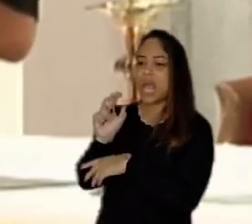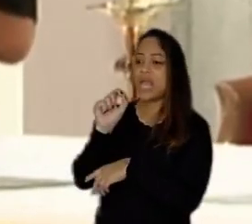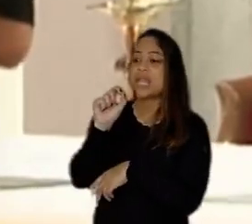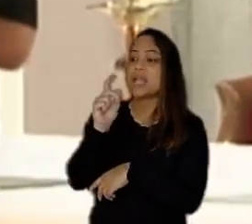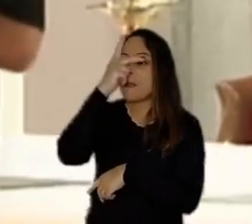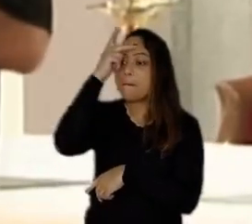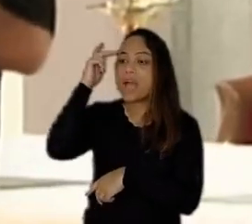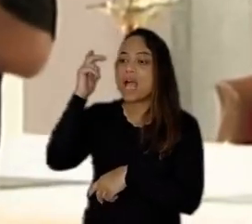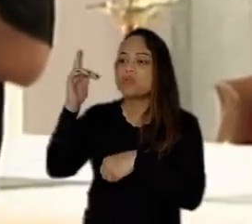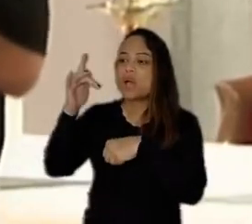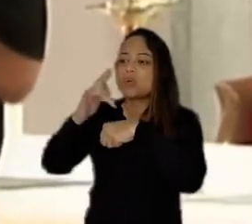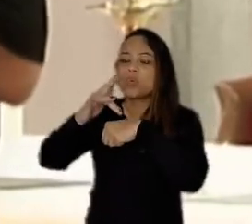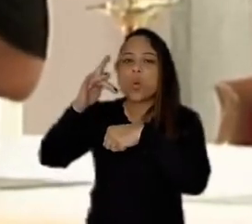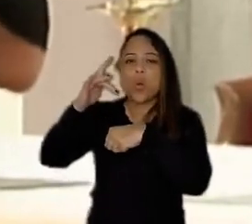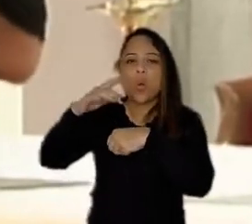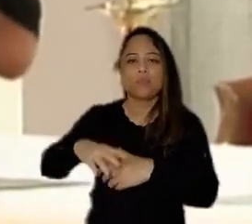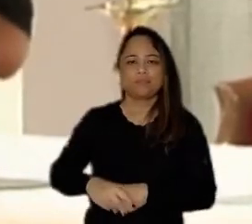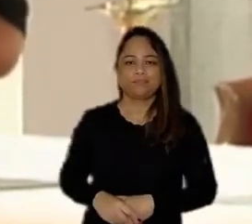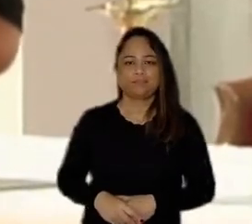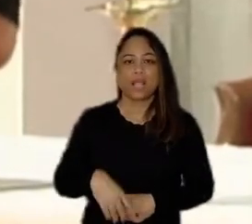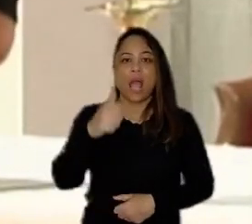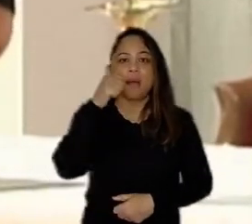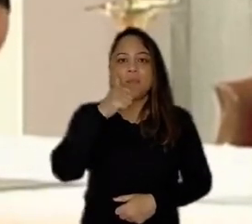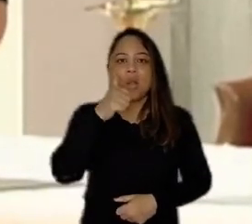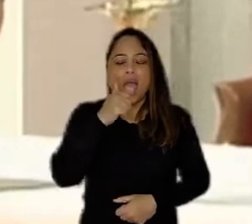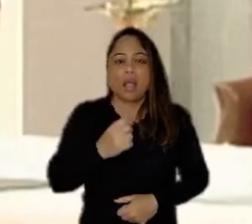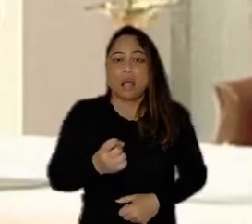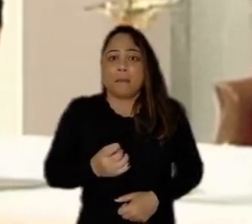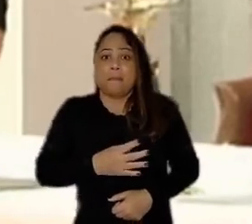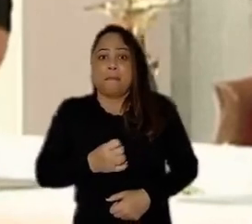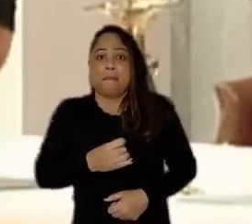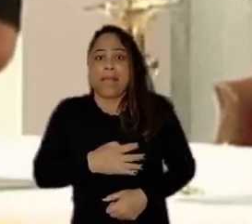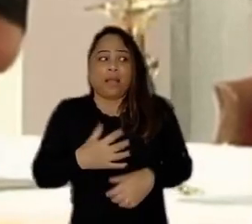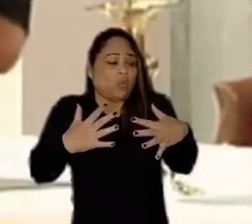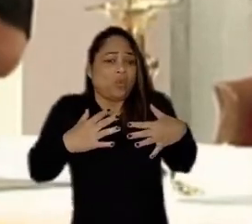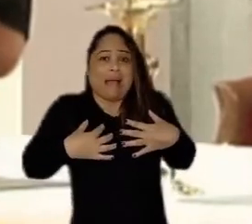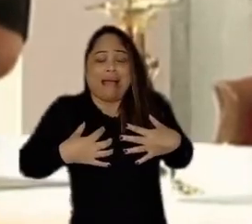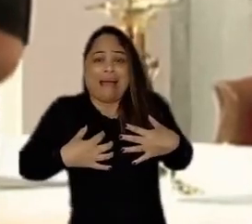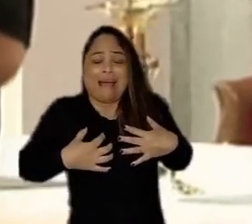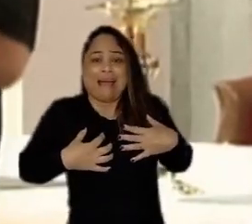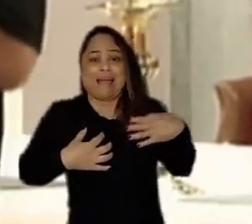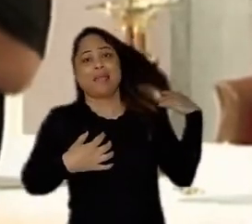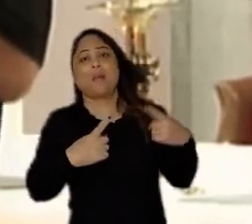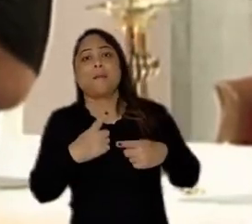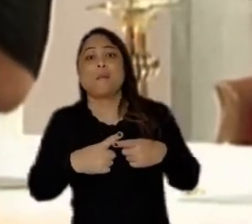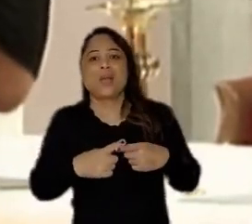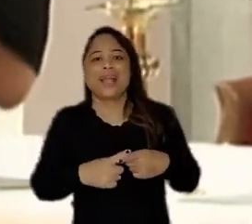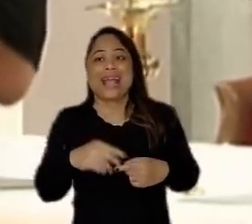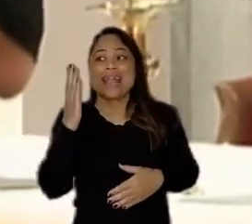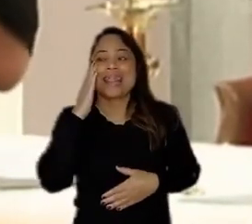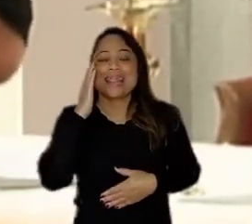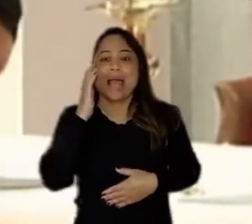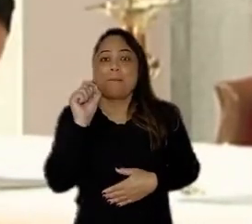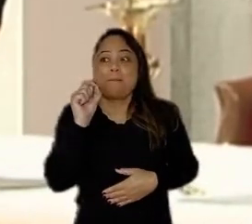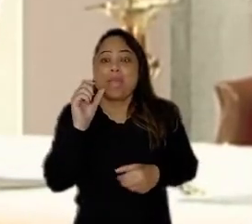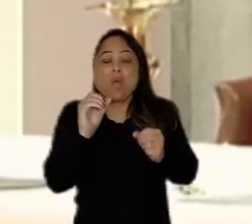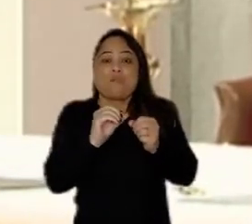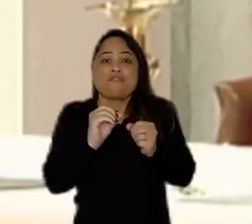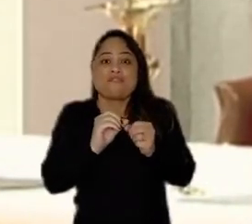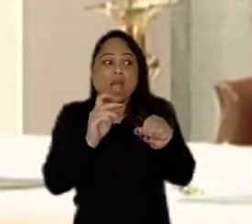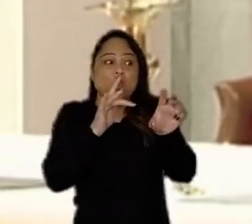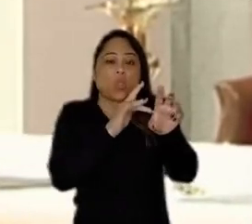havia feito. A mulher, assustada e tremendo, pois sabia o que lhe havia